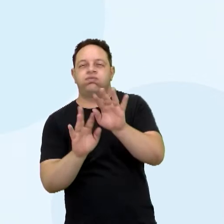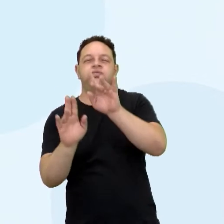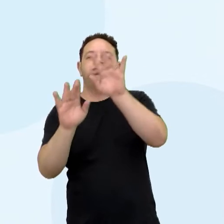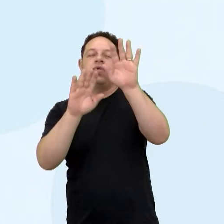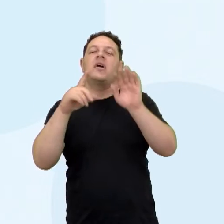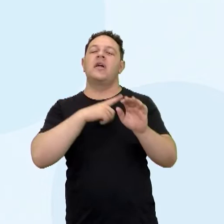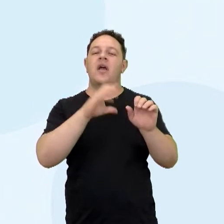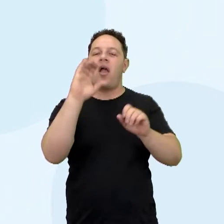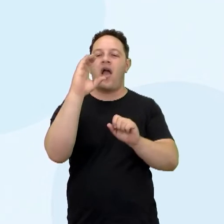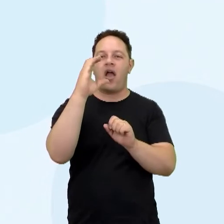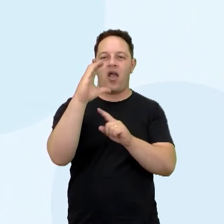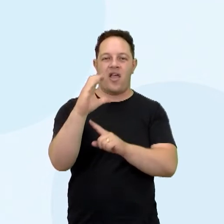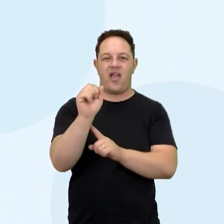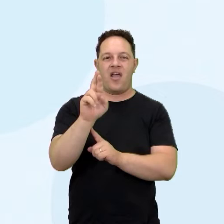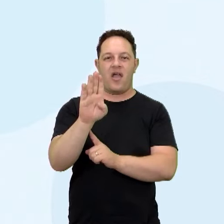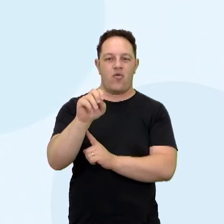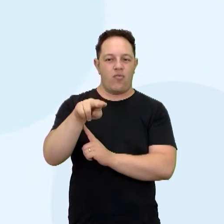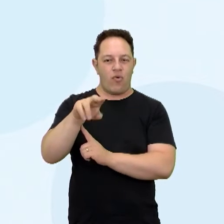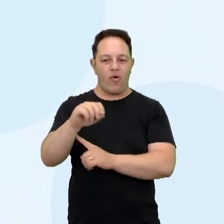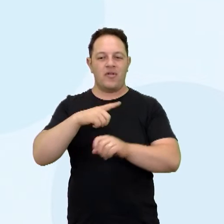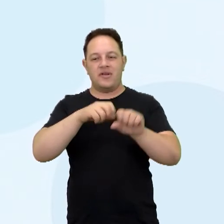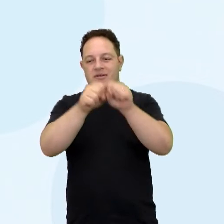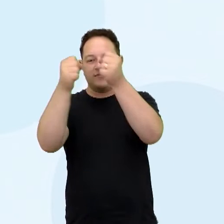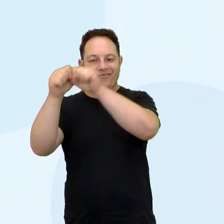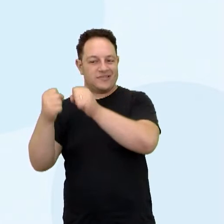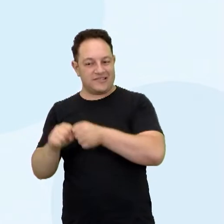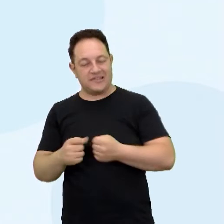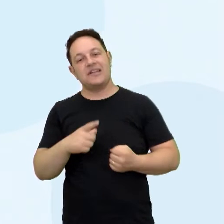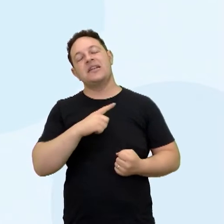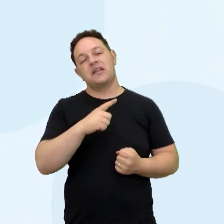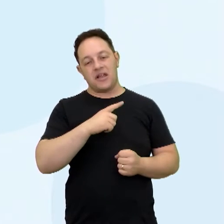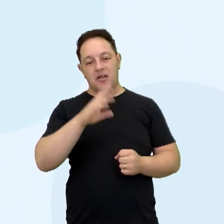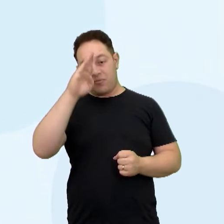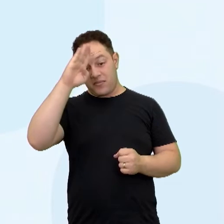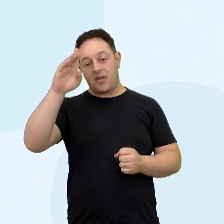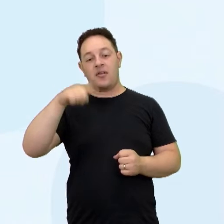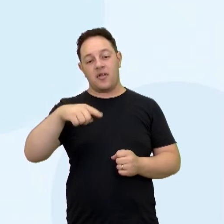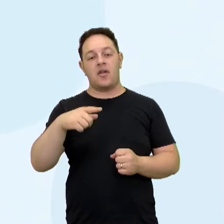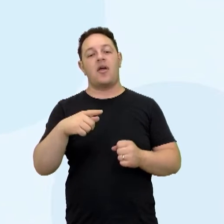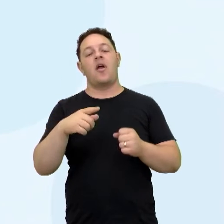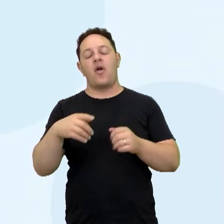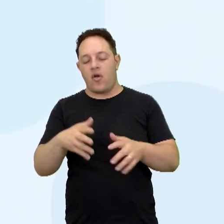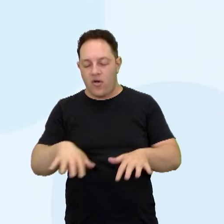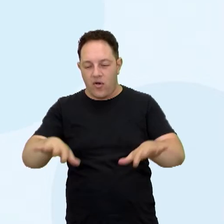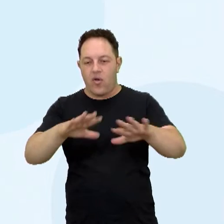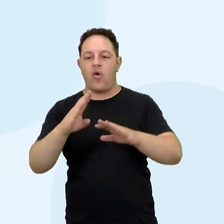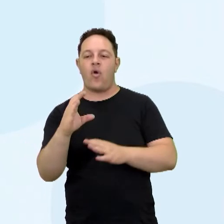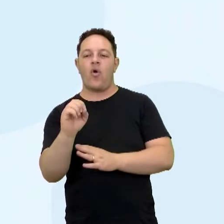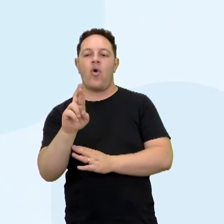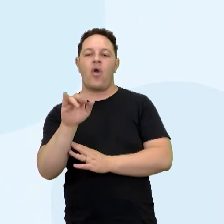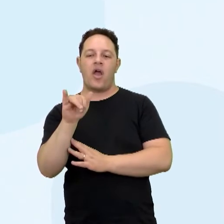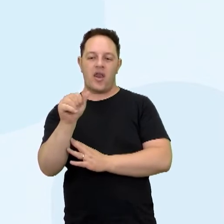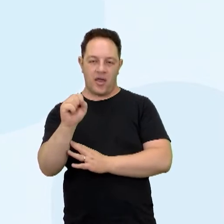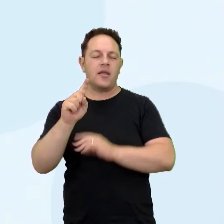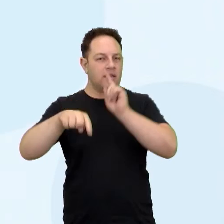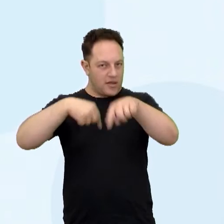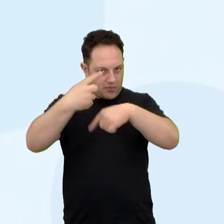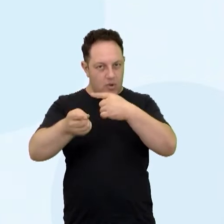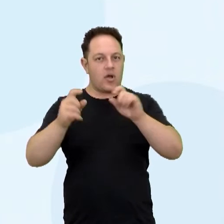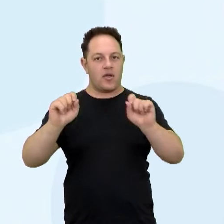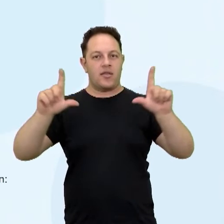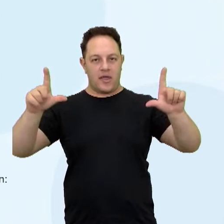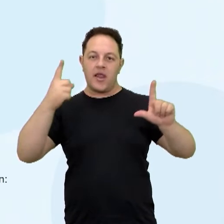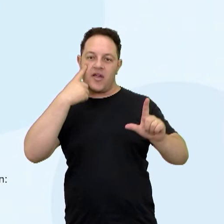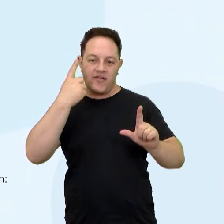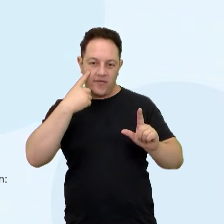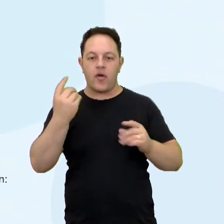aí, e ele acaba afetando, né, principalmente aí a base aí dos corais, tá certo? Que é o que a gente vai ver na próxima